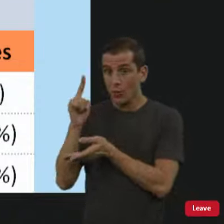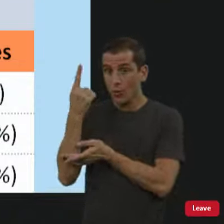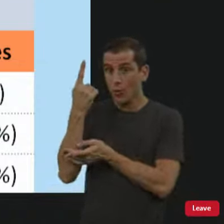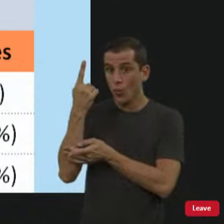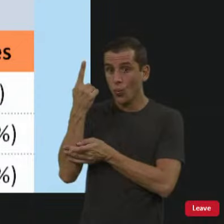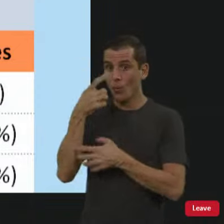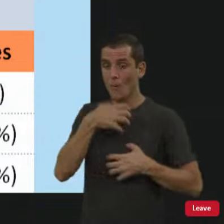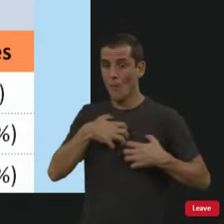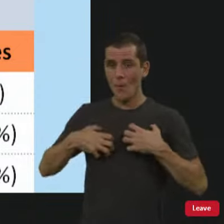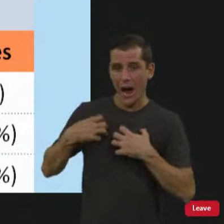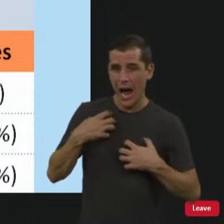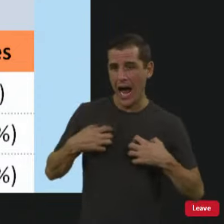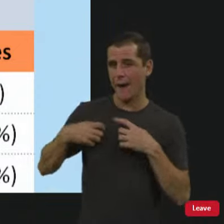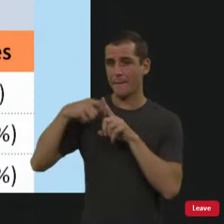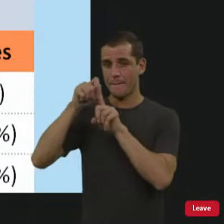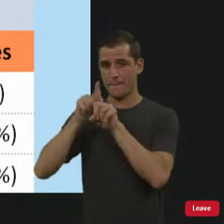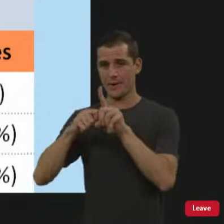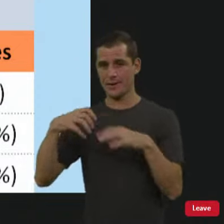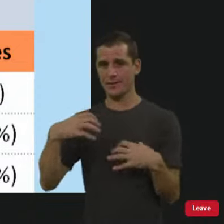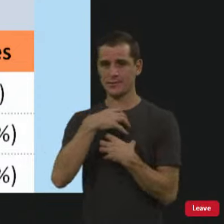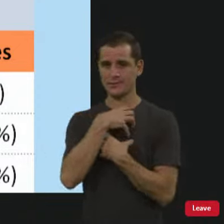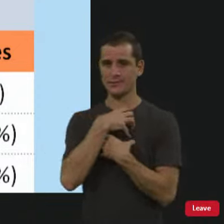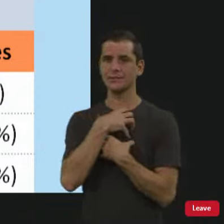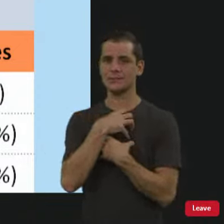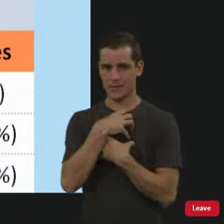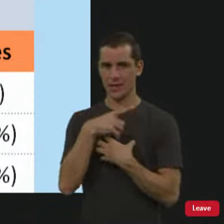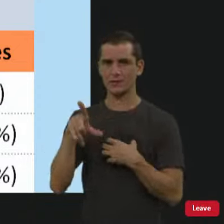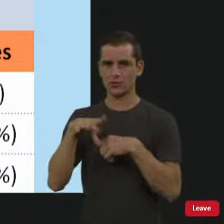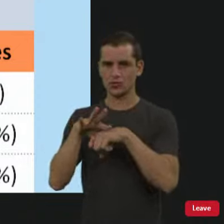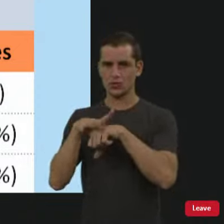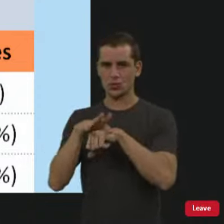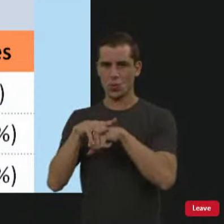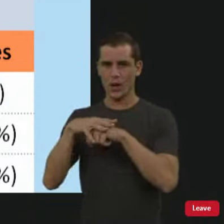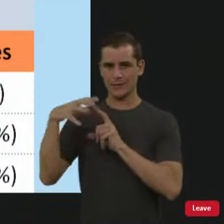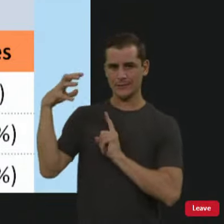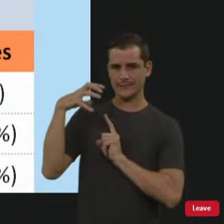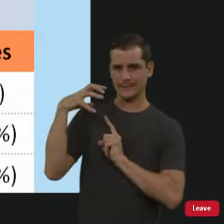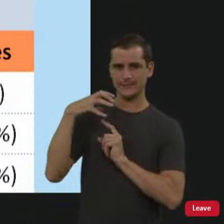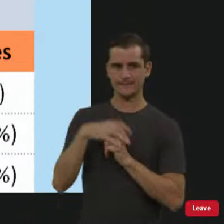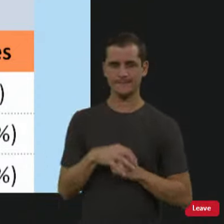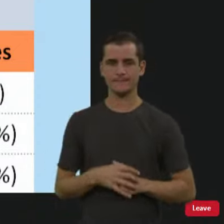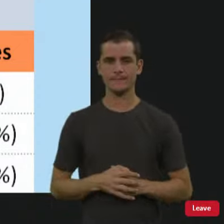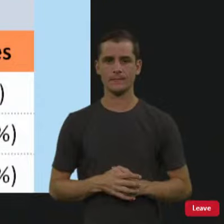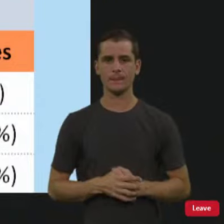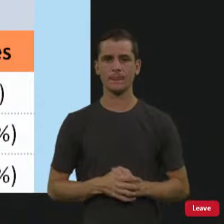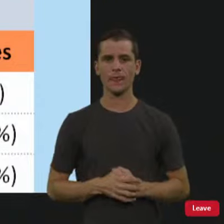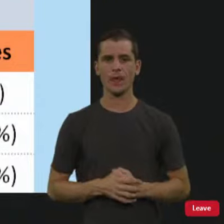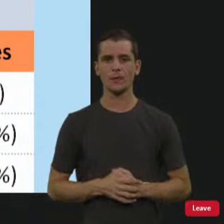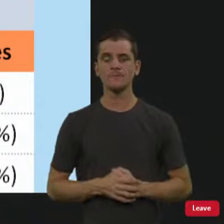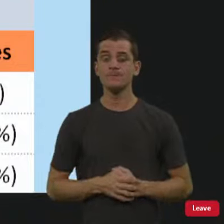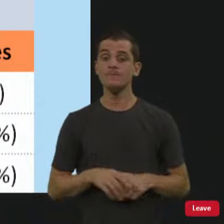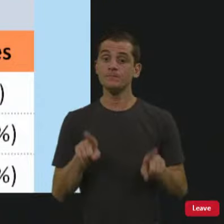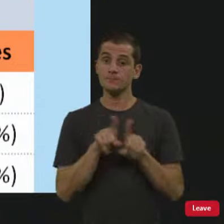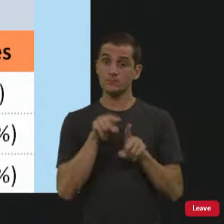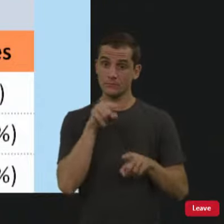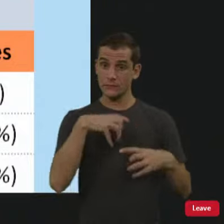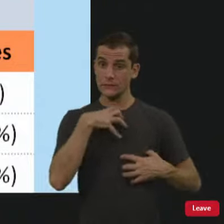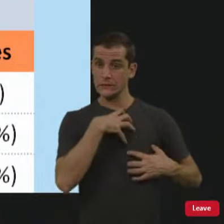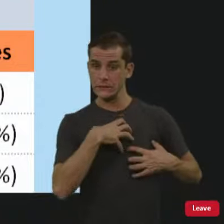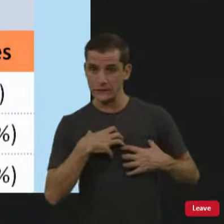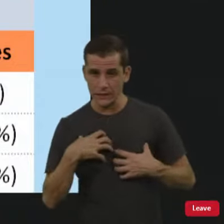uma, duas, a grande maioria tem uma, duas crises por mês. E a crise que eles têm, também, a maioria das